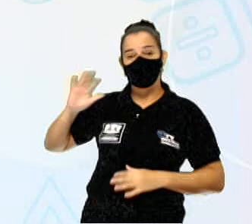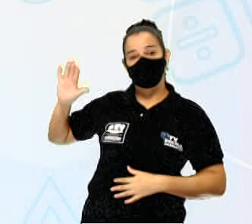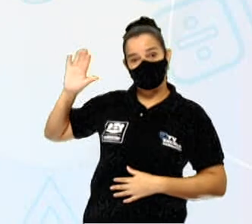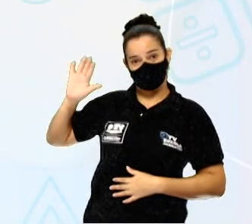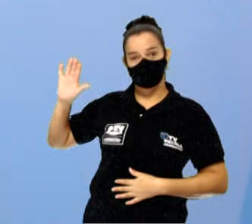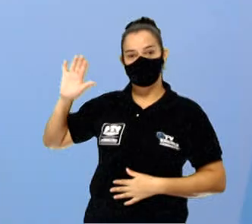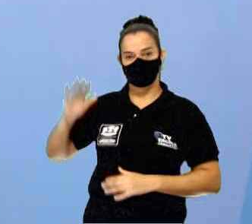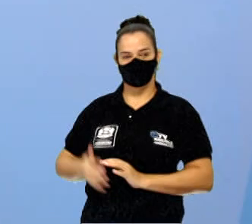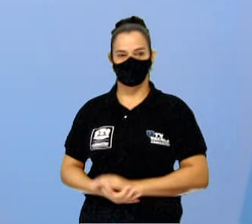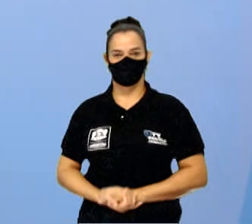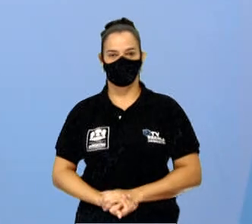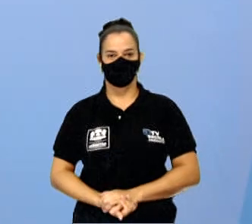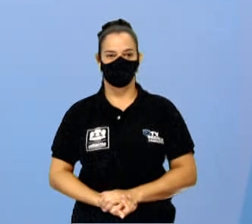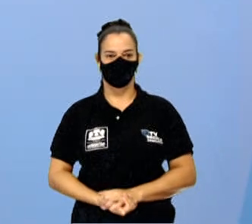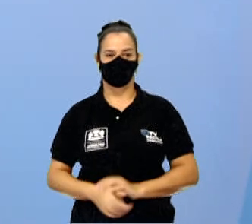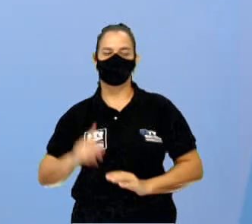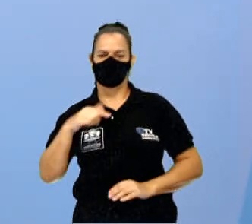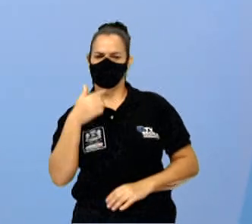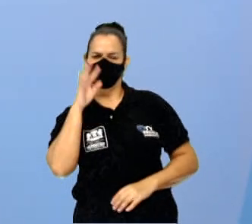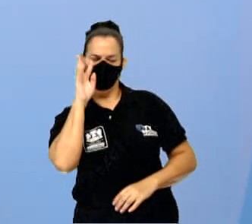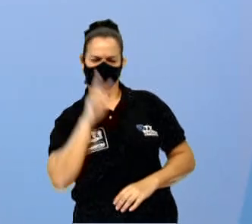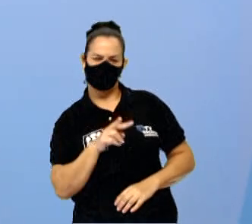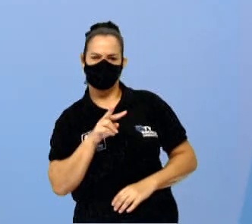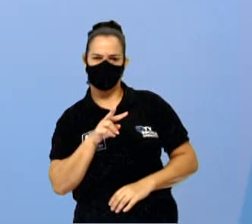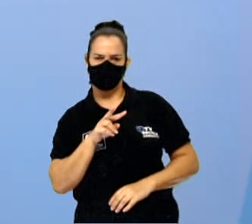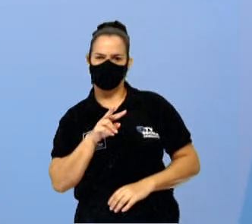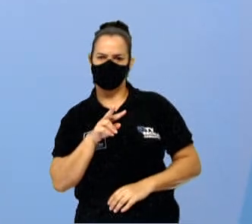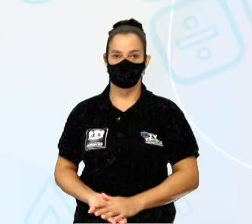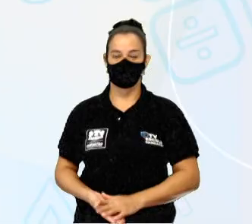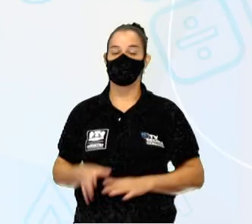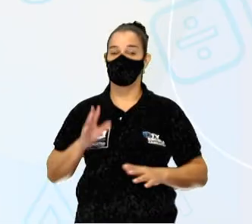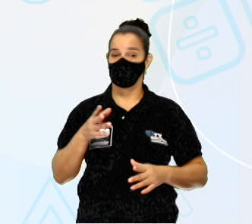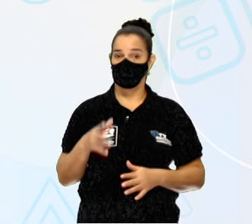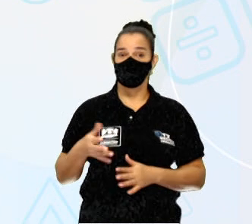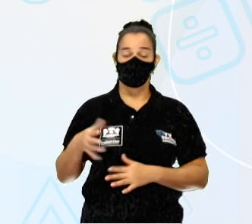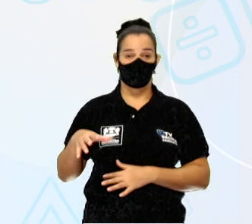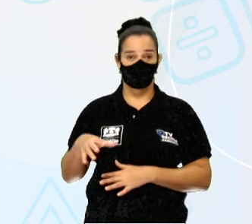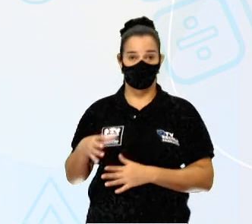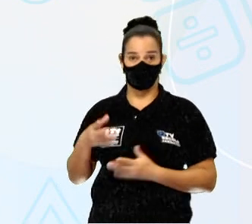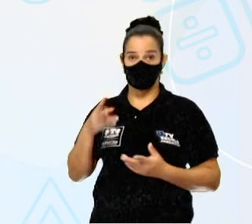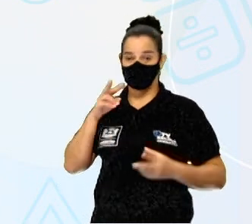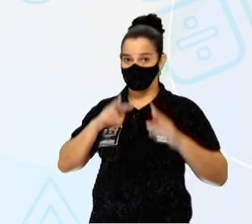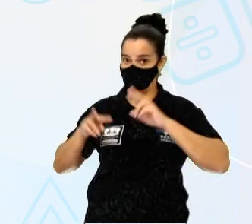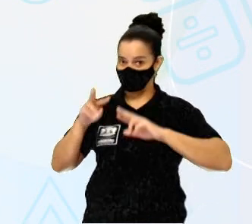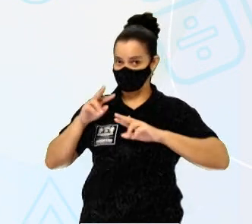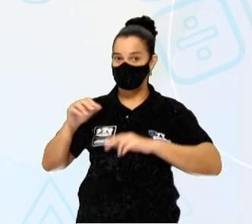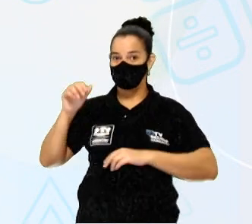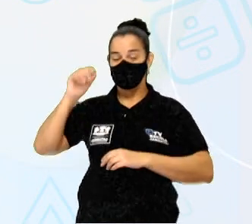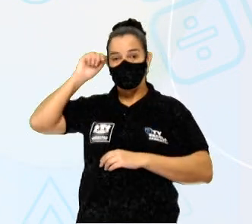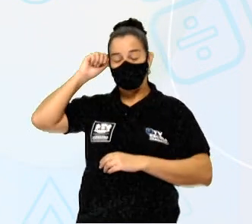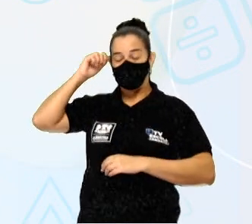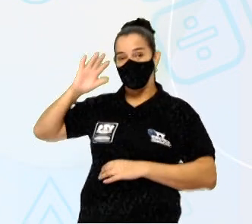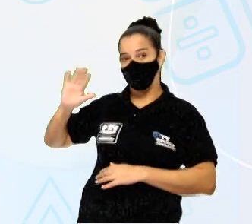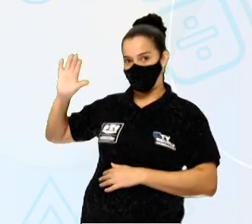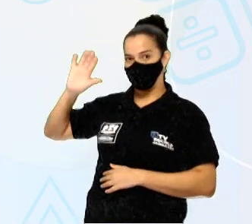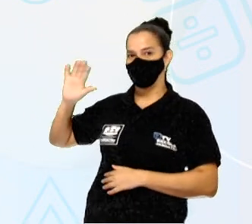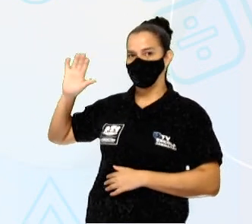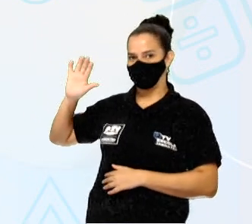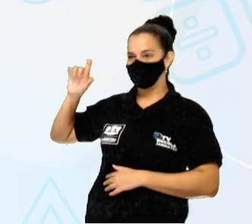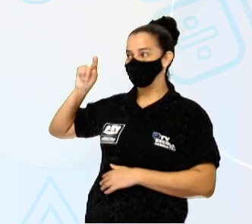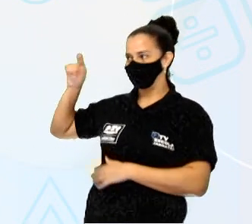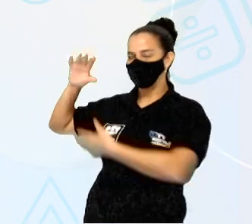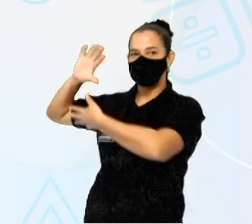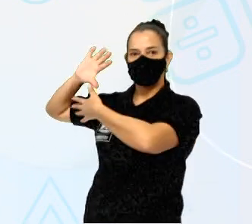africanos. Você já ouviu falar da África? A África fica localizada no continente